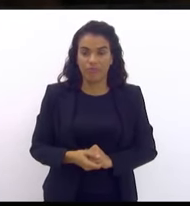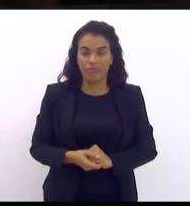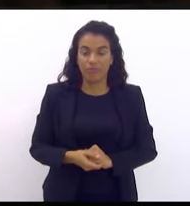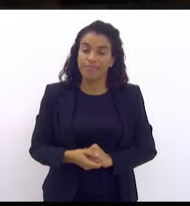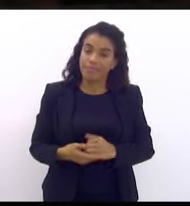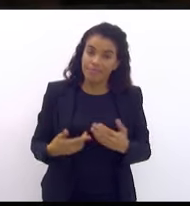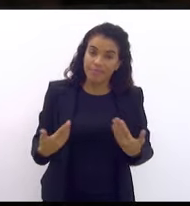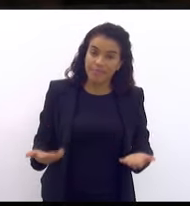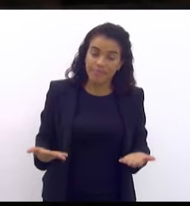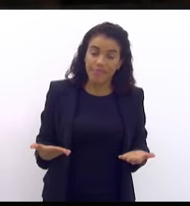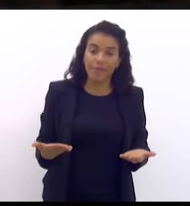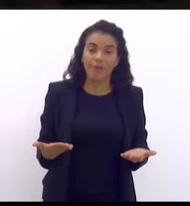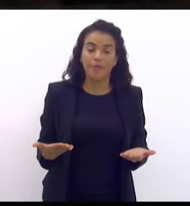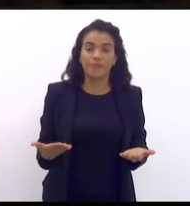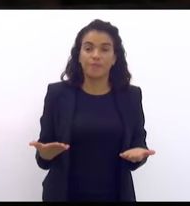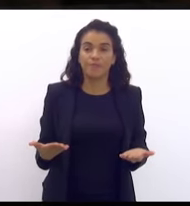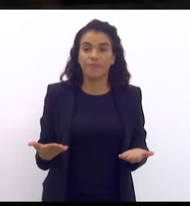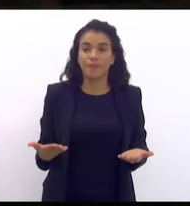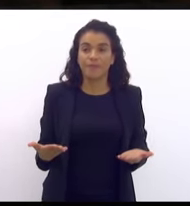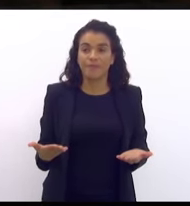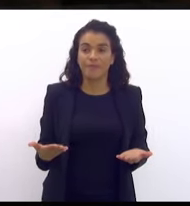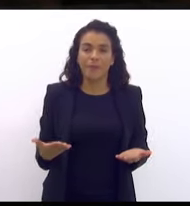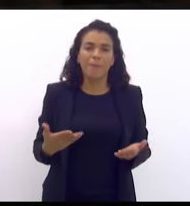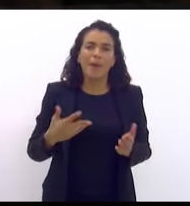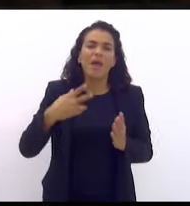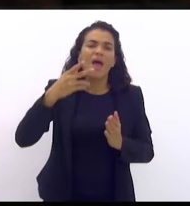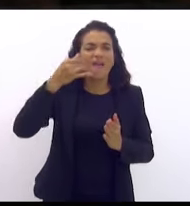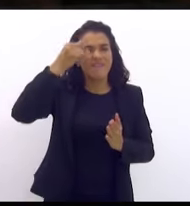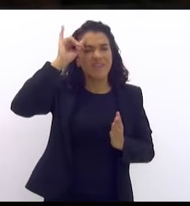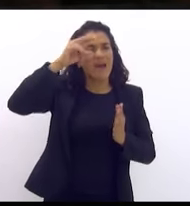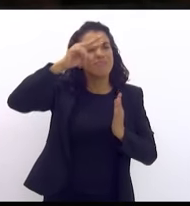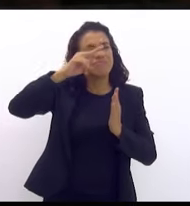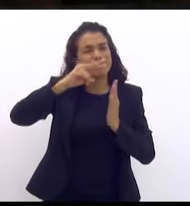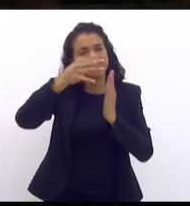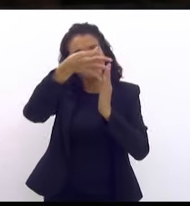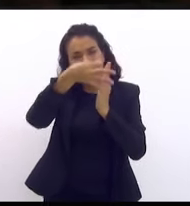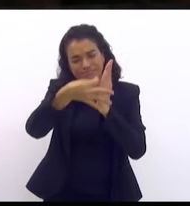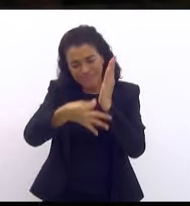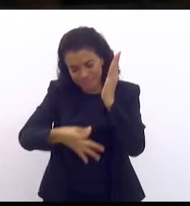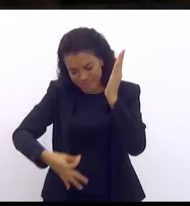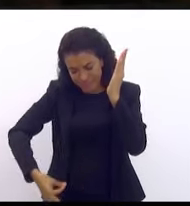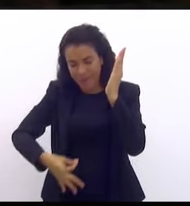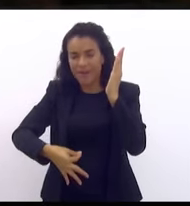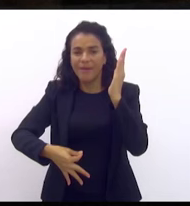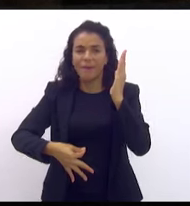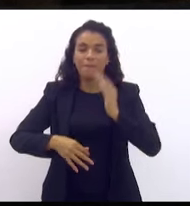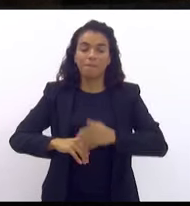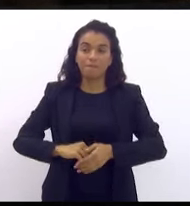Bom, e aí, para não ler a matéria inteira, volto a dizer, do jornal O Globo,